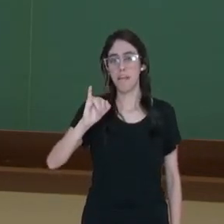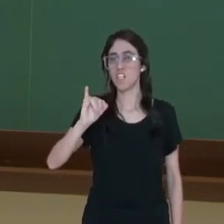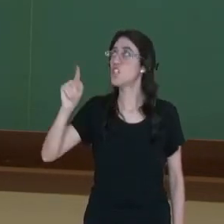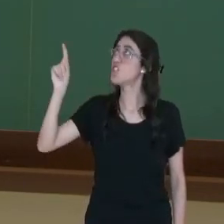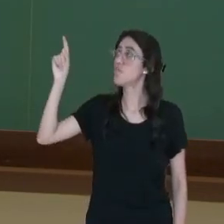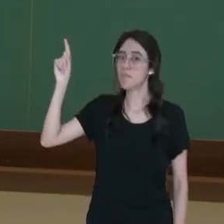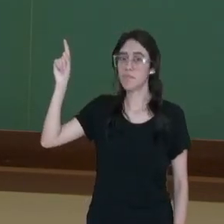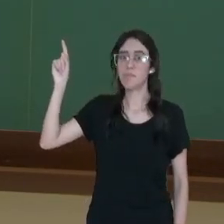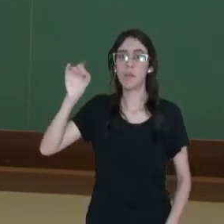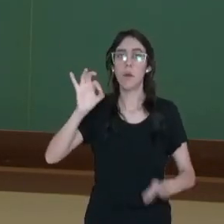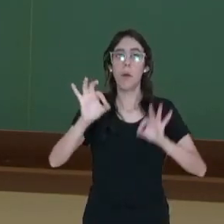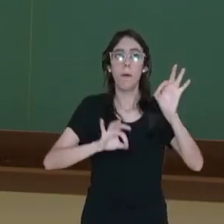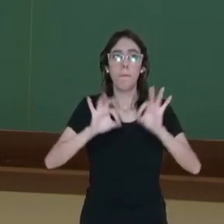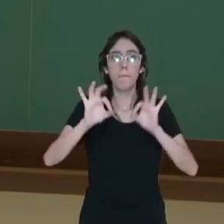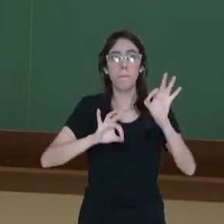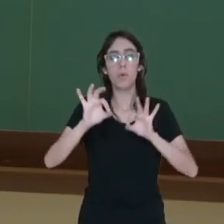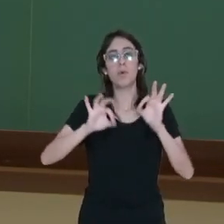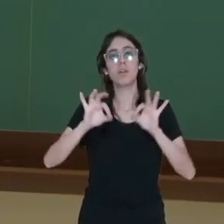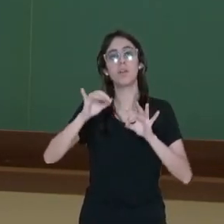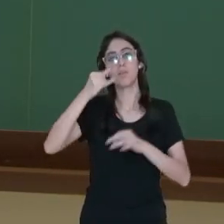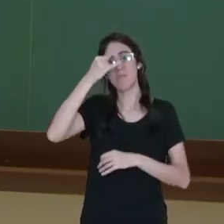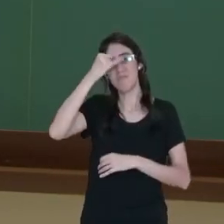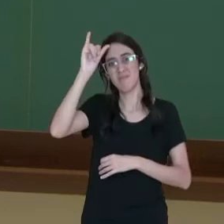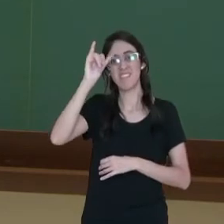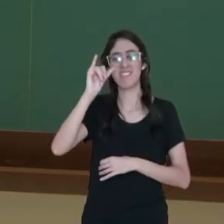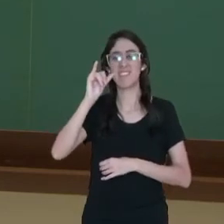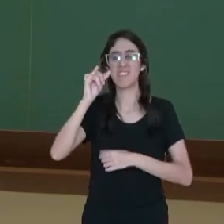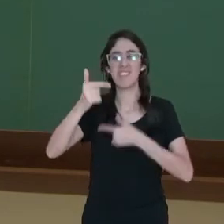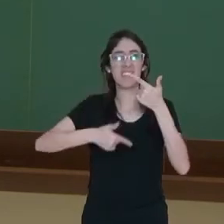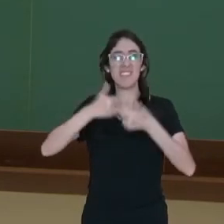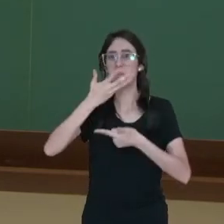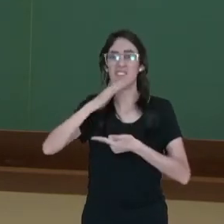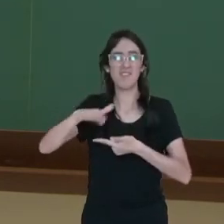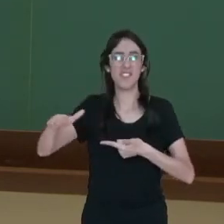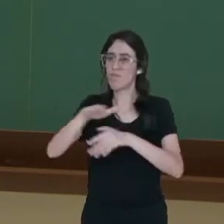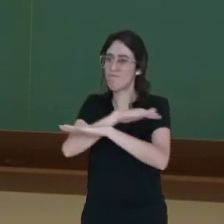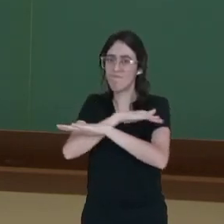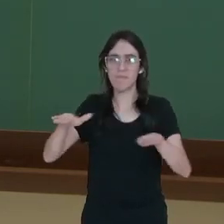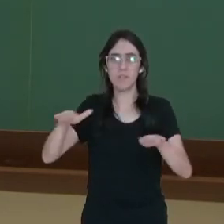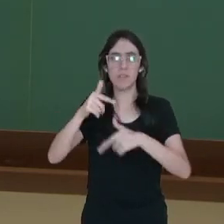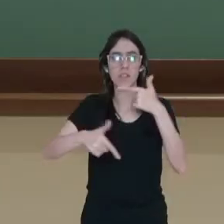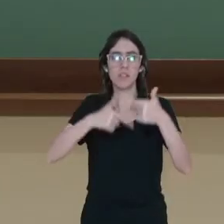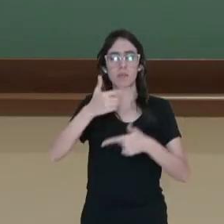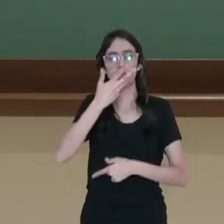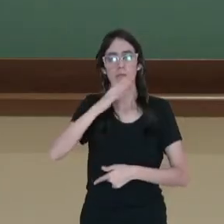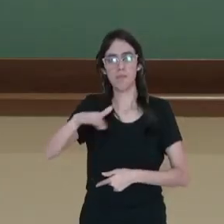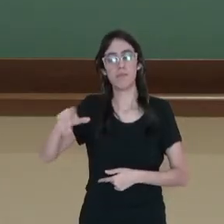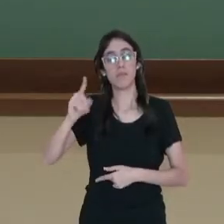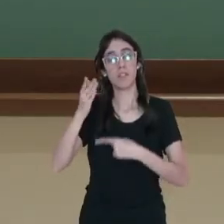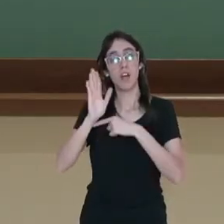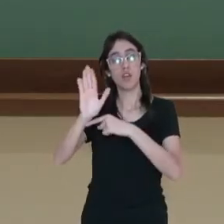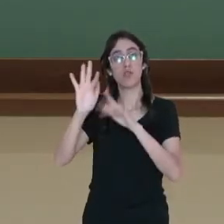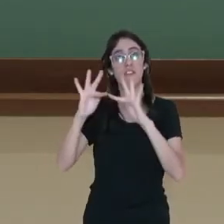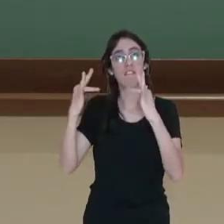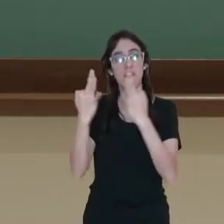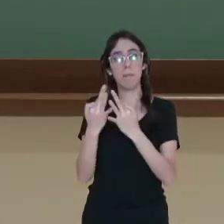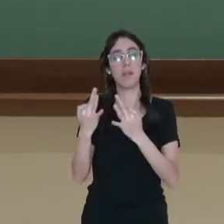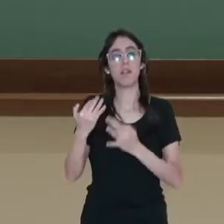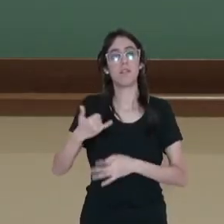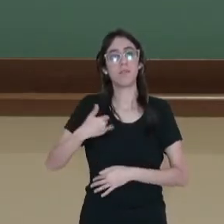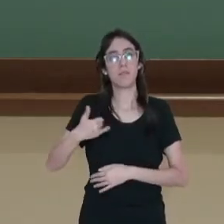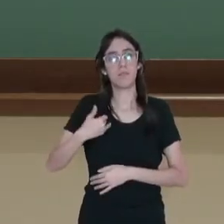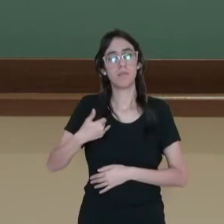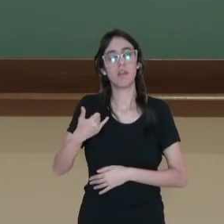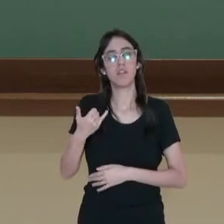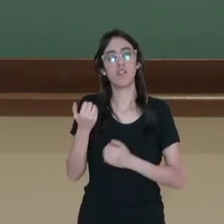de Erradicação do Trabalho Infantil, uma ajuda financeira para famílias de jovens de 7 a 15 anos